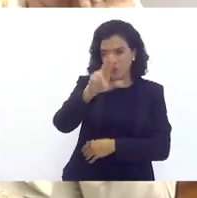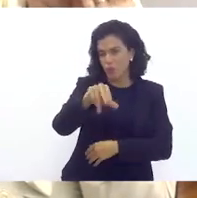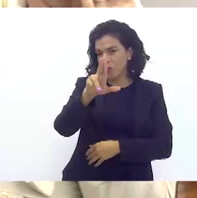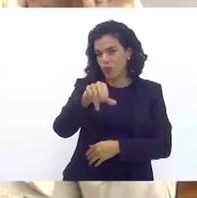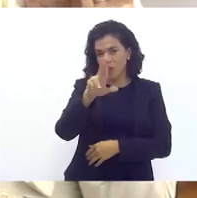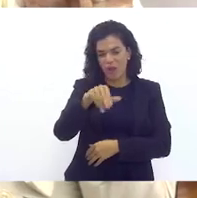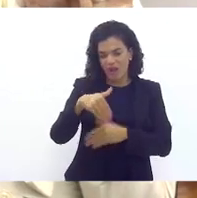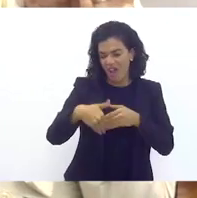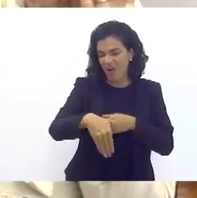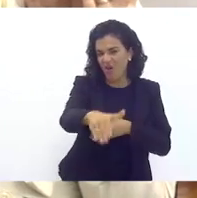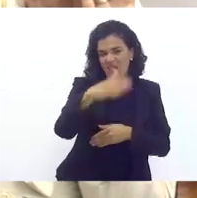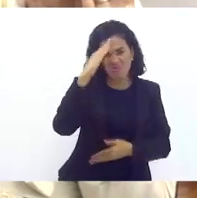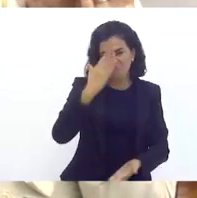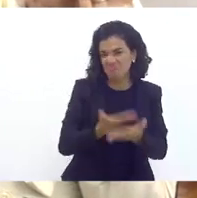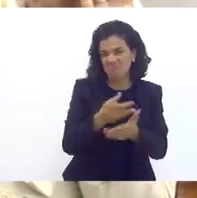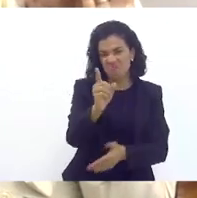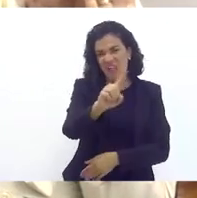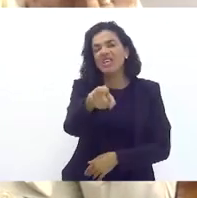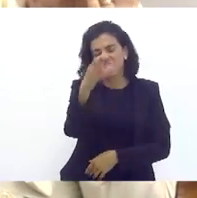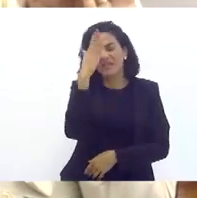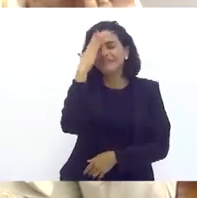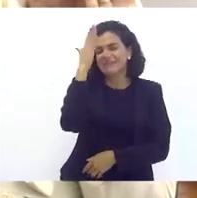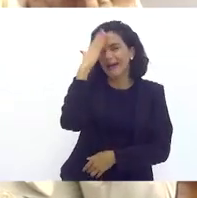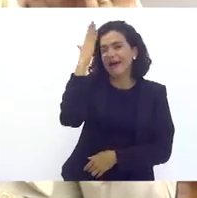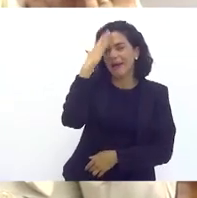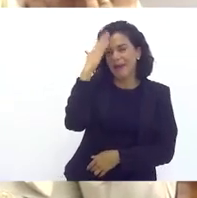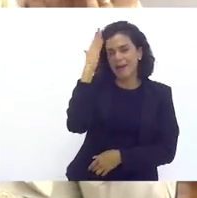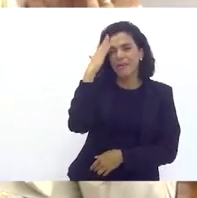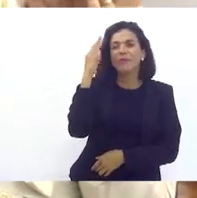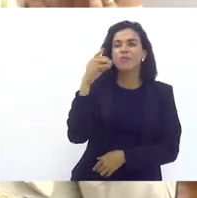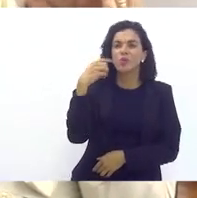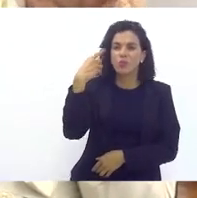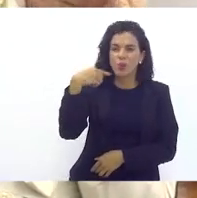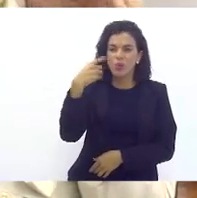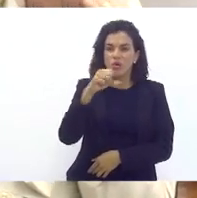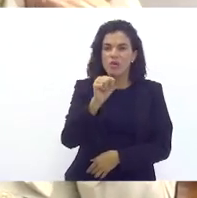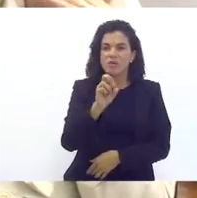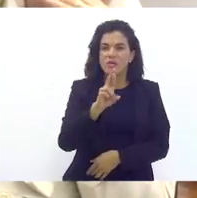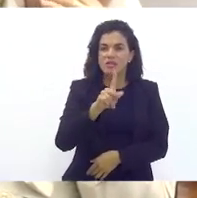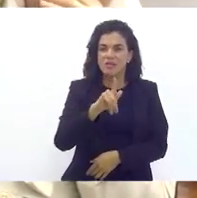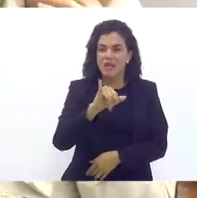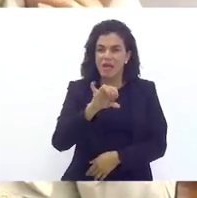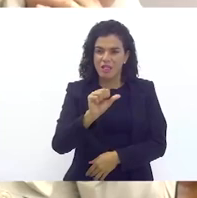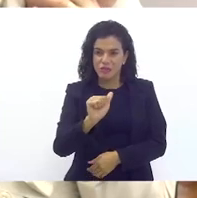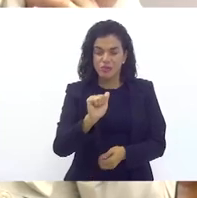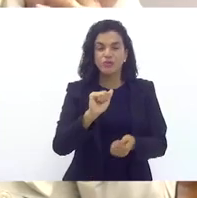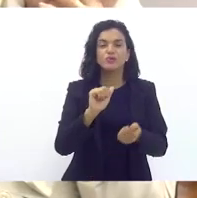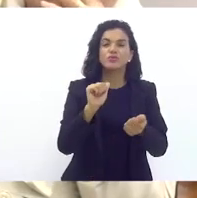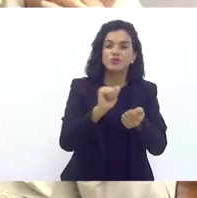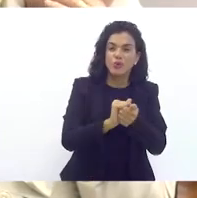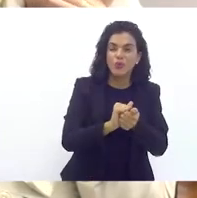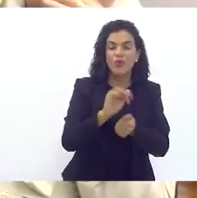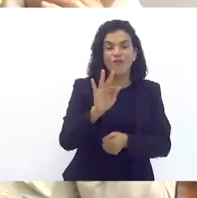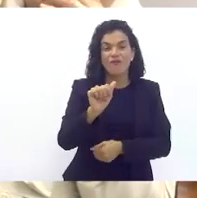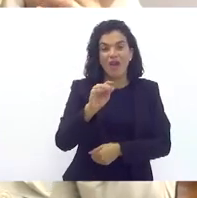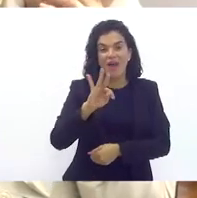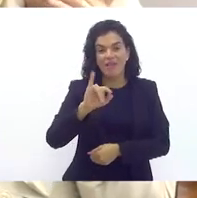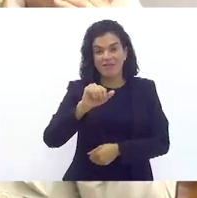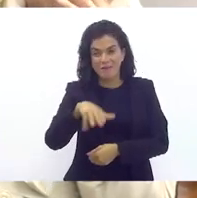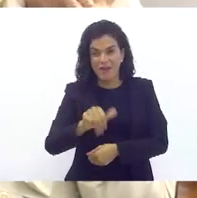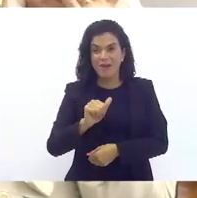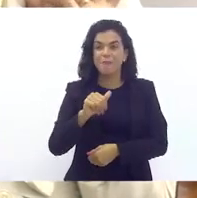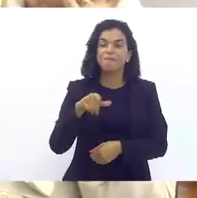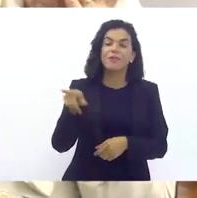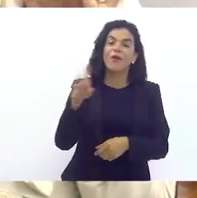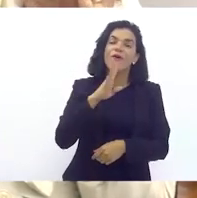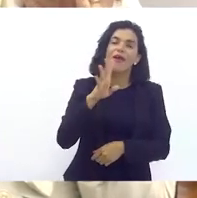não vai mais, doutora Marta, a senhora sabe disso. Doutor Sérgio, que eu sento na mesa, mas Fátima, Fátima me conhece por Getúlio Vargas,